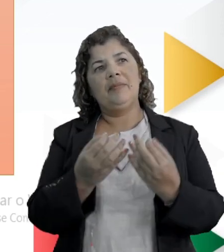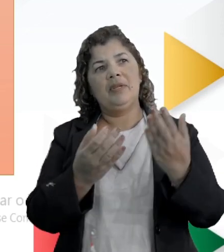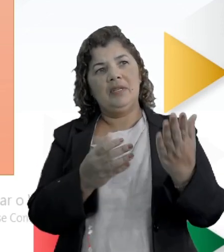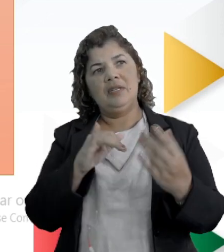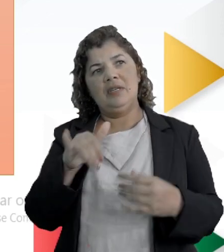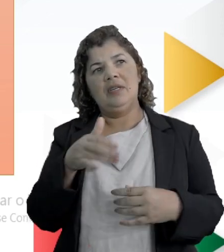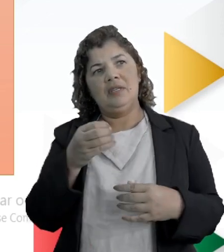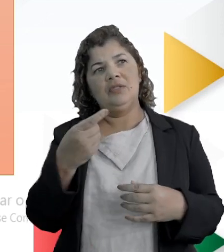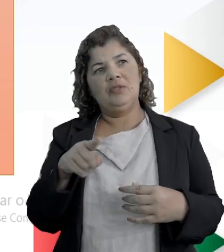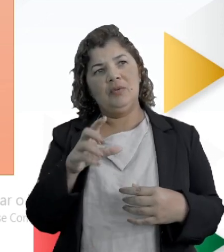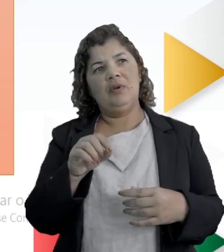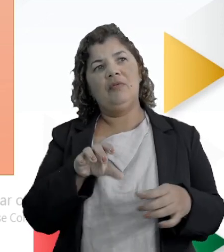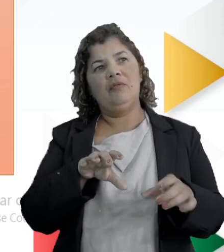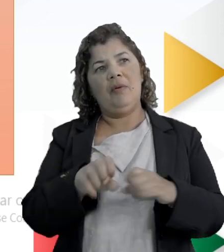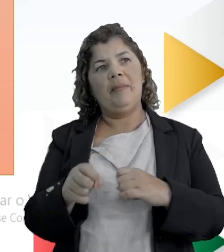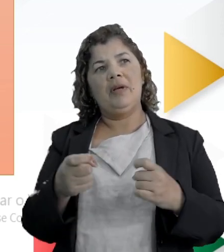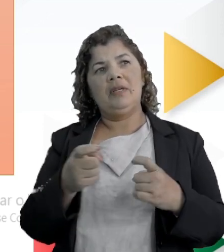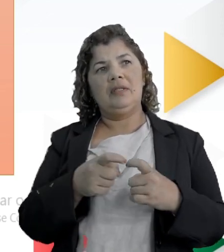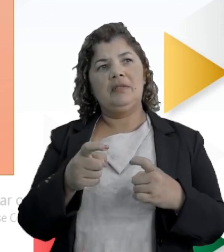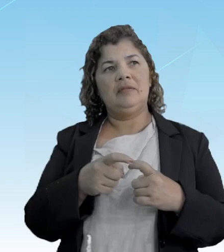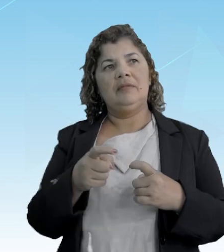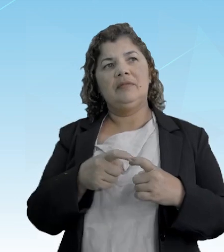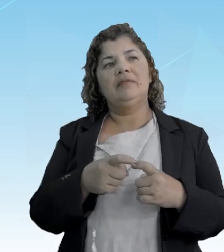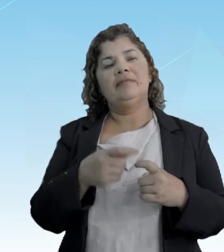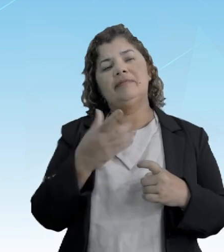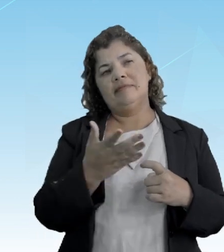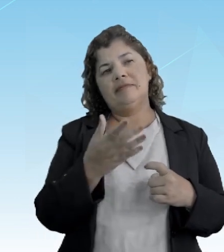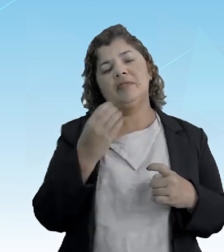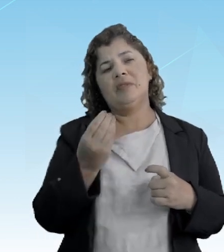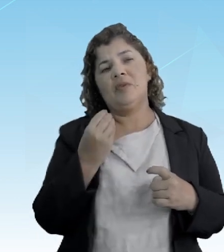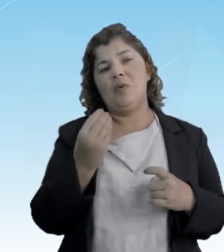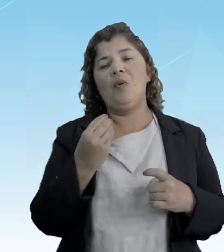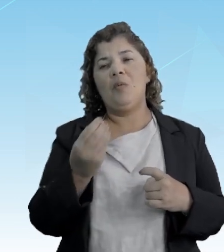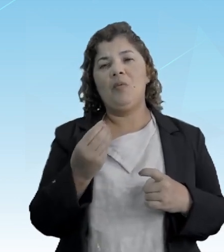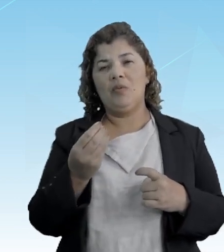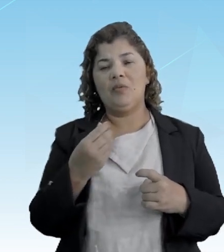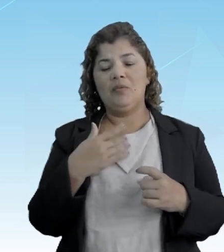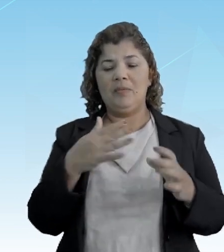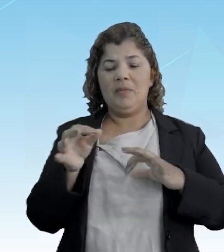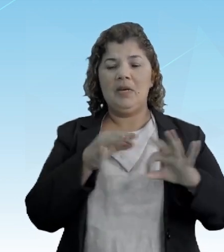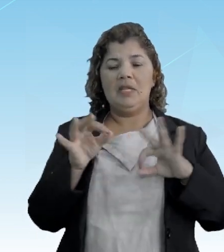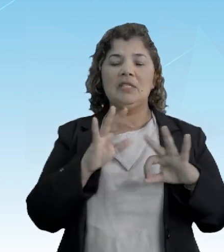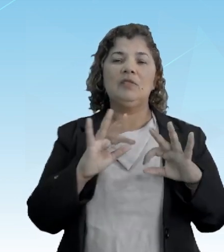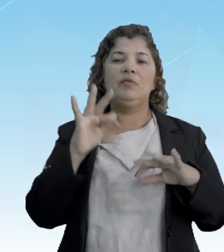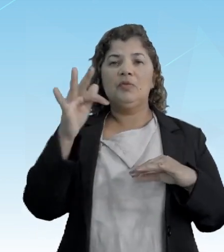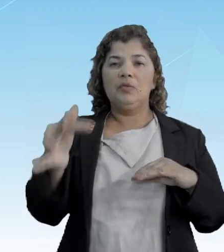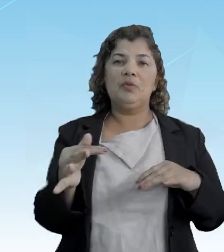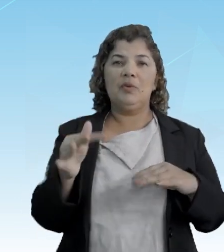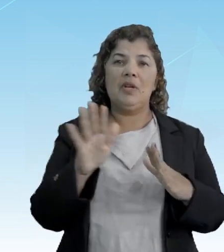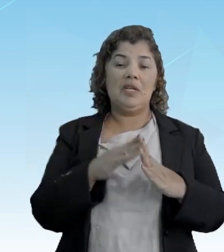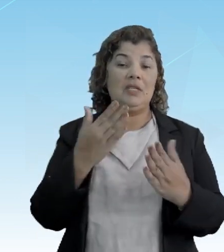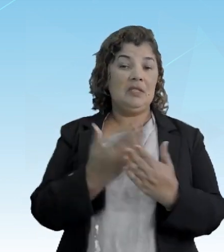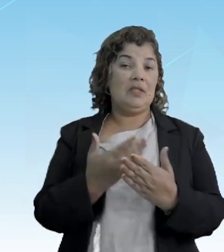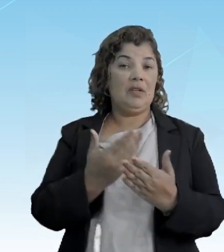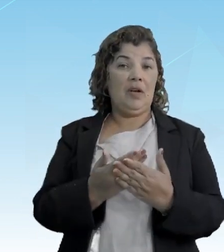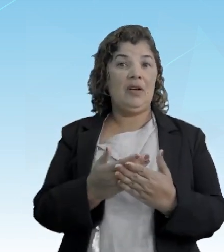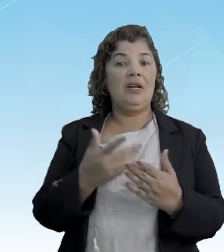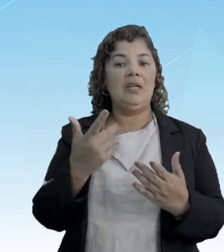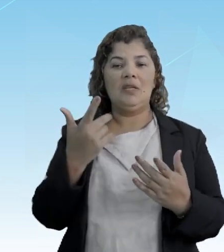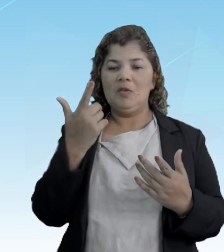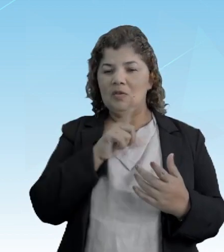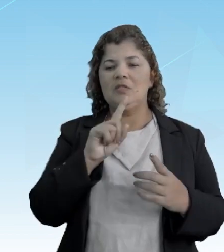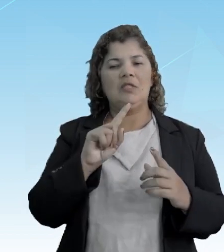João, formado em medicina. Eu gostaria que o senhor falasse aqui justamente essa questão de planejar o futuro, a escola e